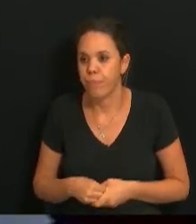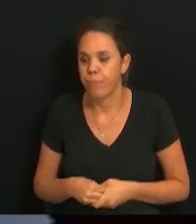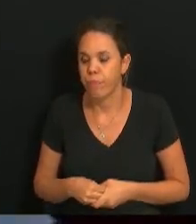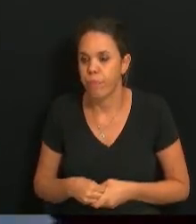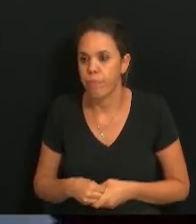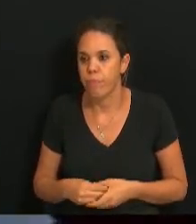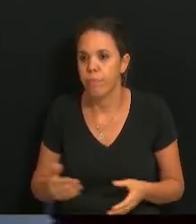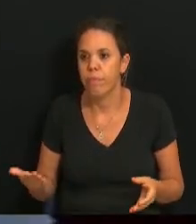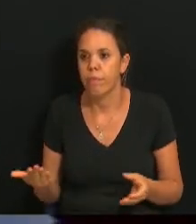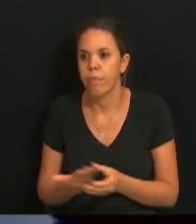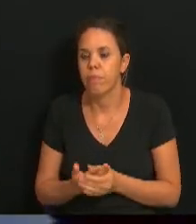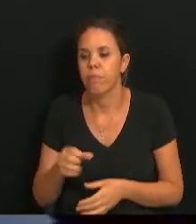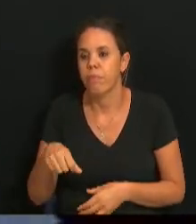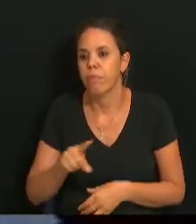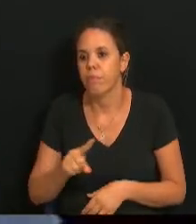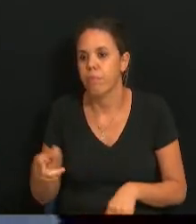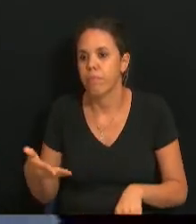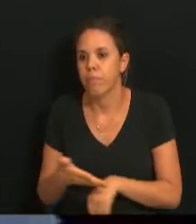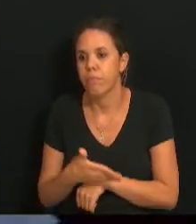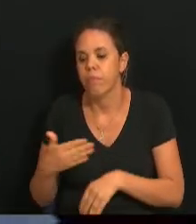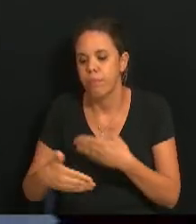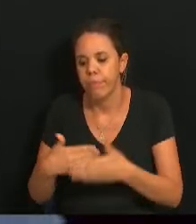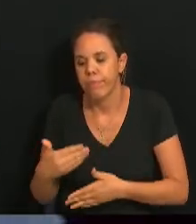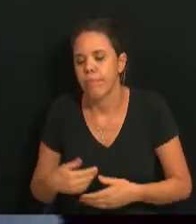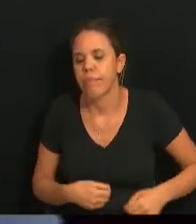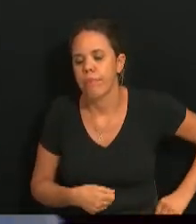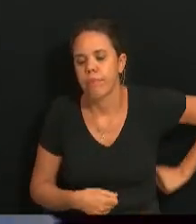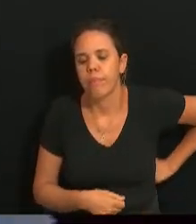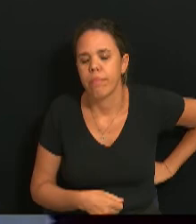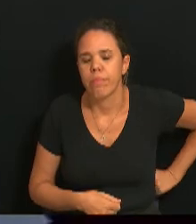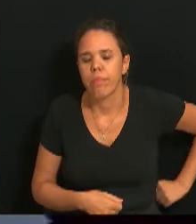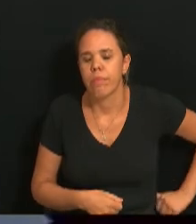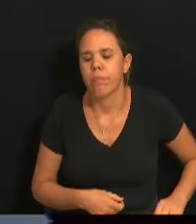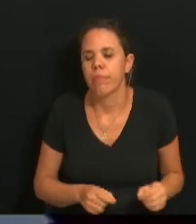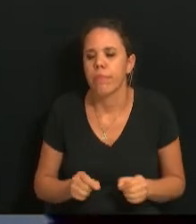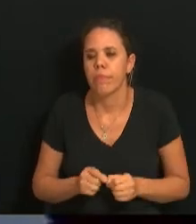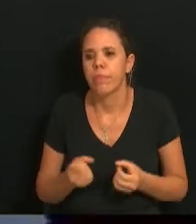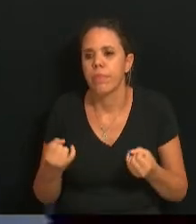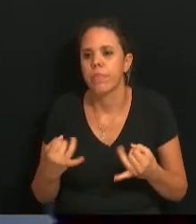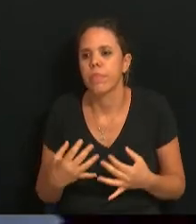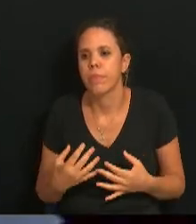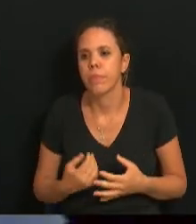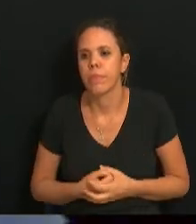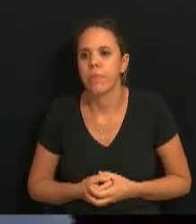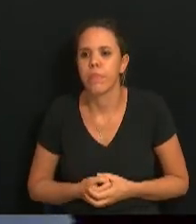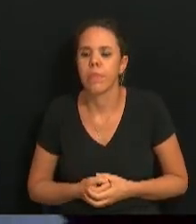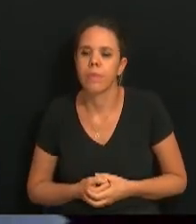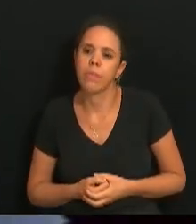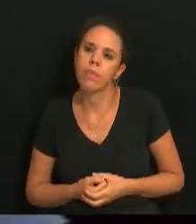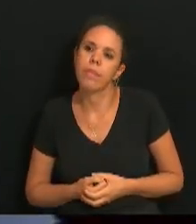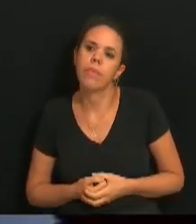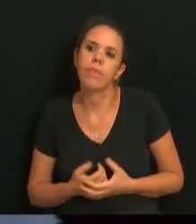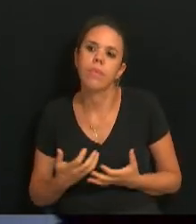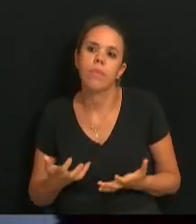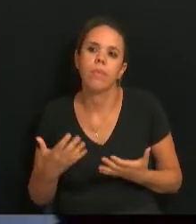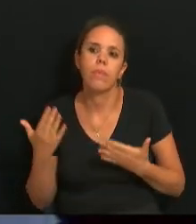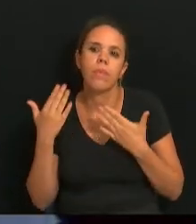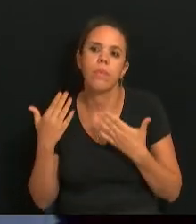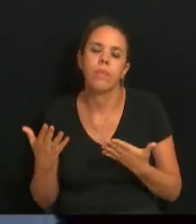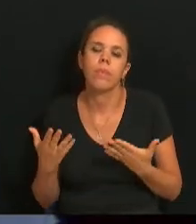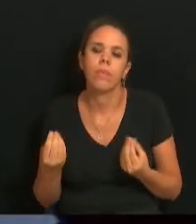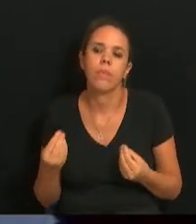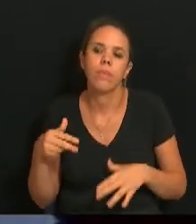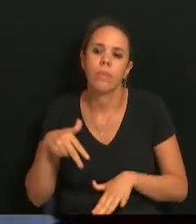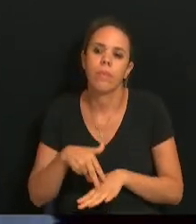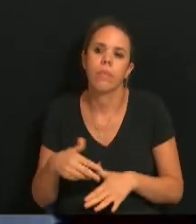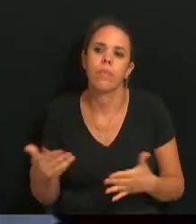processos reais ou não de participação efetiva. Eu vislumbro aqui, então, para a gente caminhar, eu queria agradecer muito estar aqui com vocês